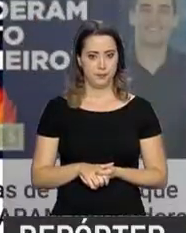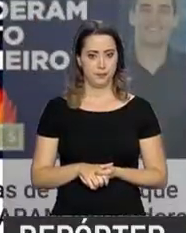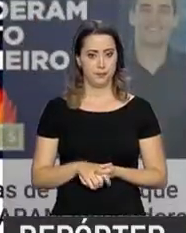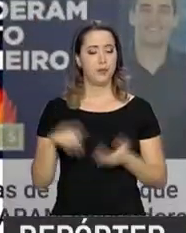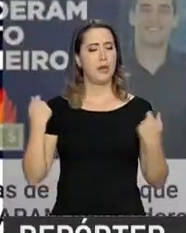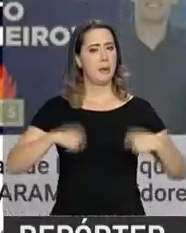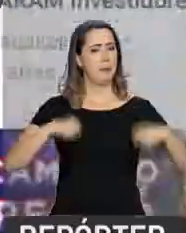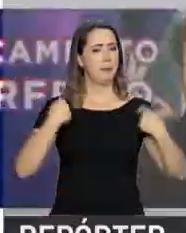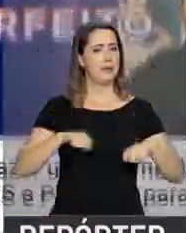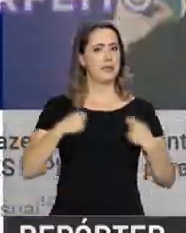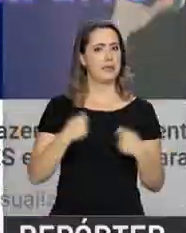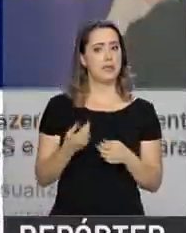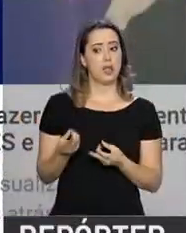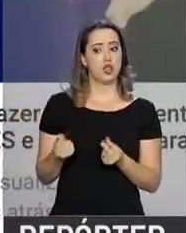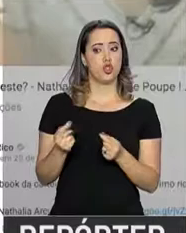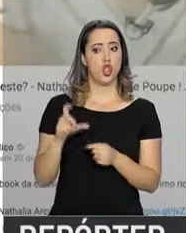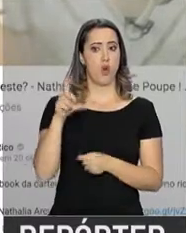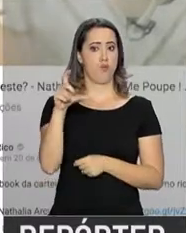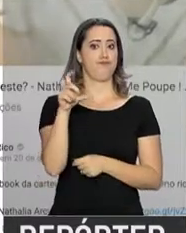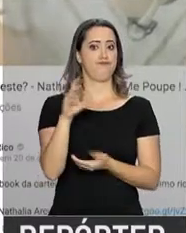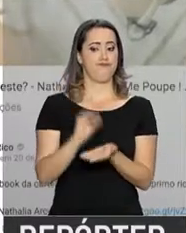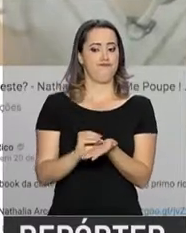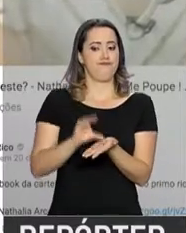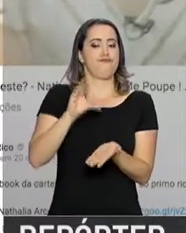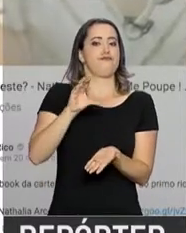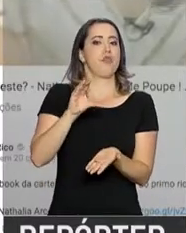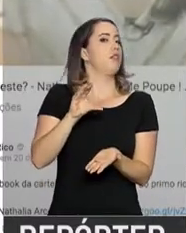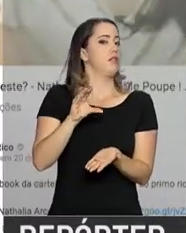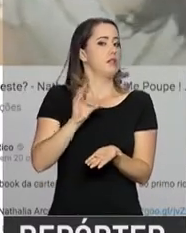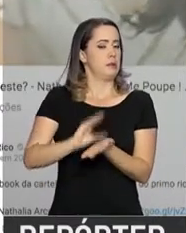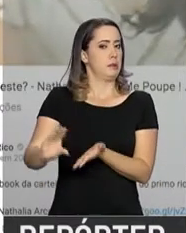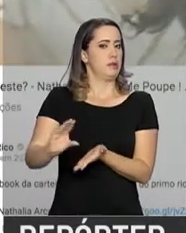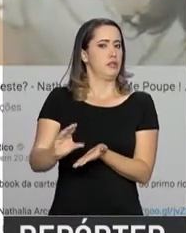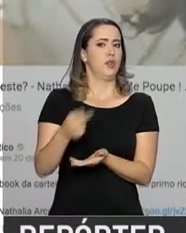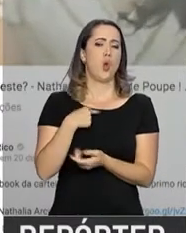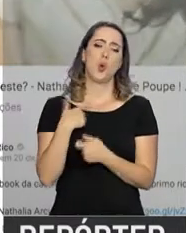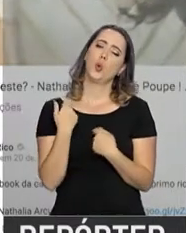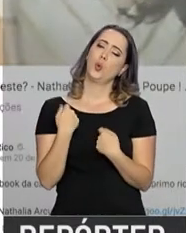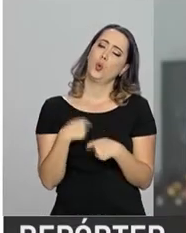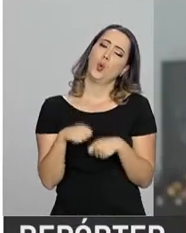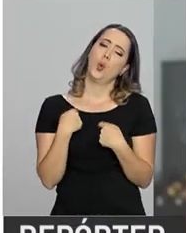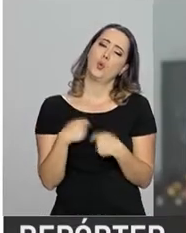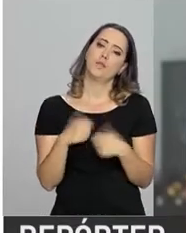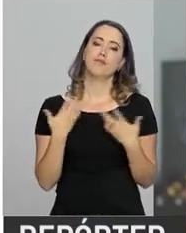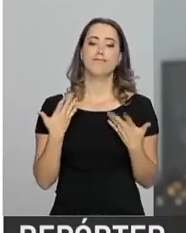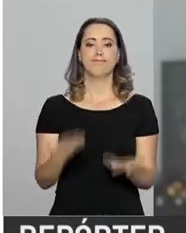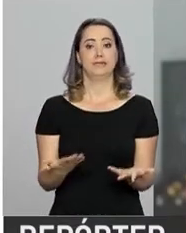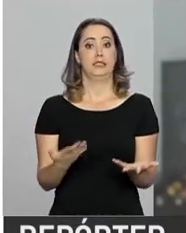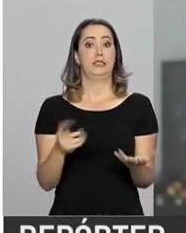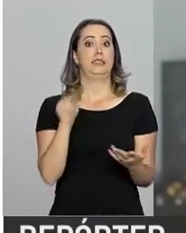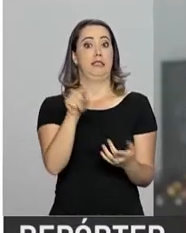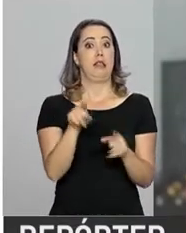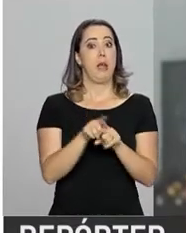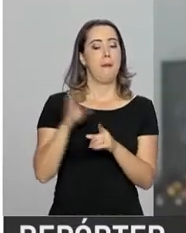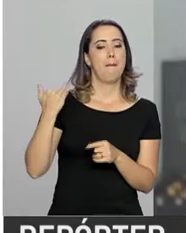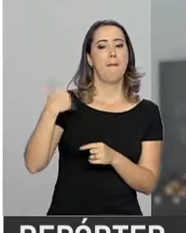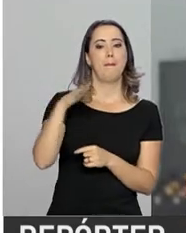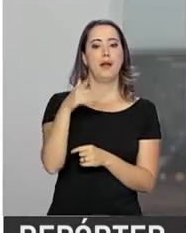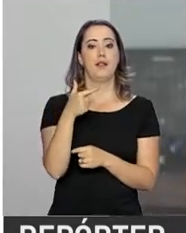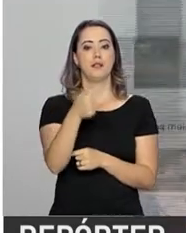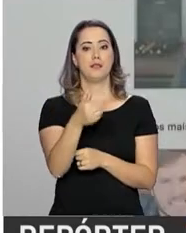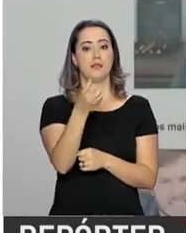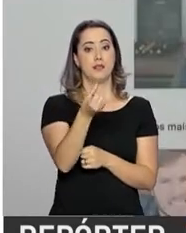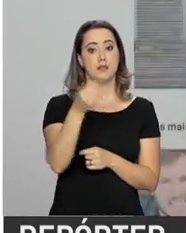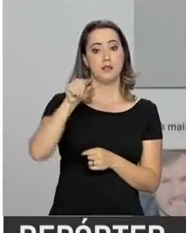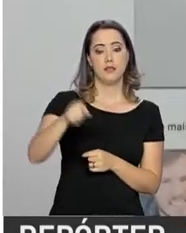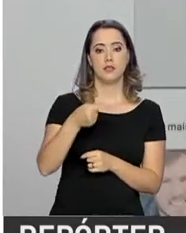É preciso ter muito para investir. Não sou capaz de administrar meu próprio dinheiro. Com mais de 760 mil